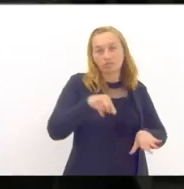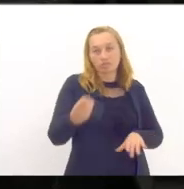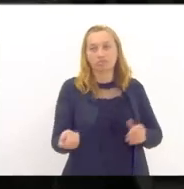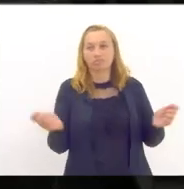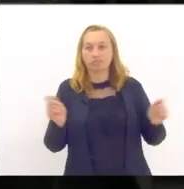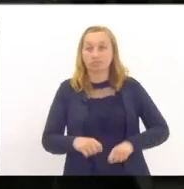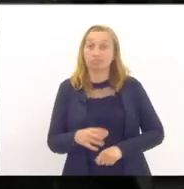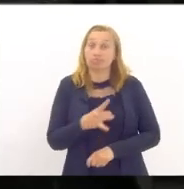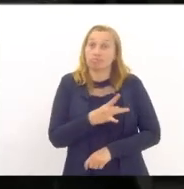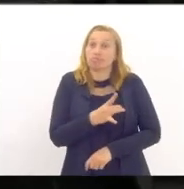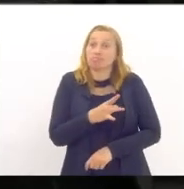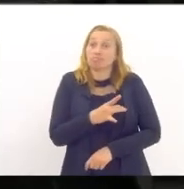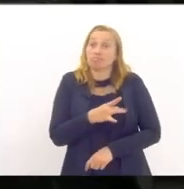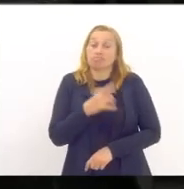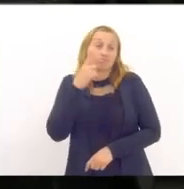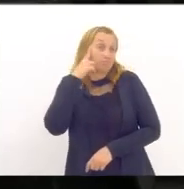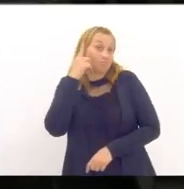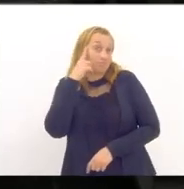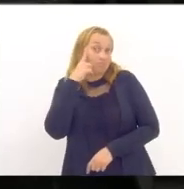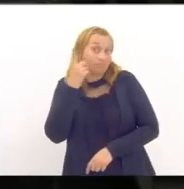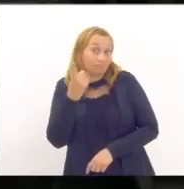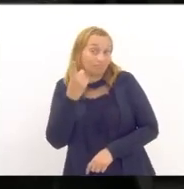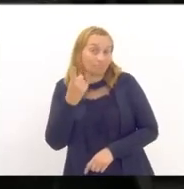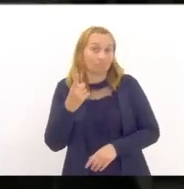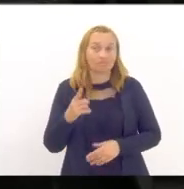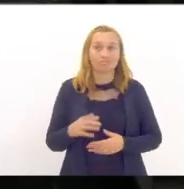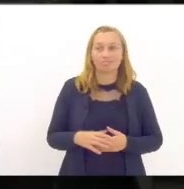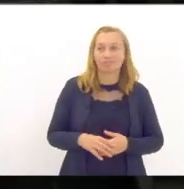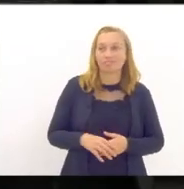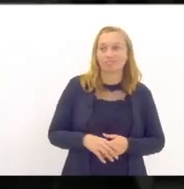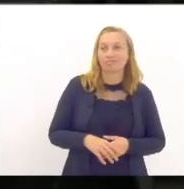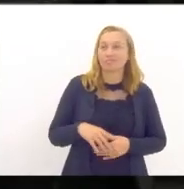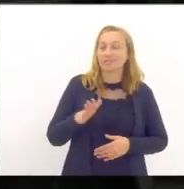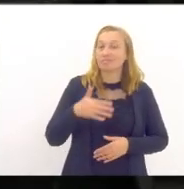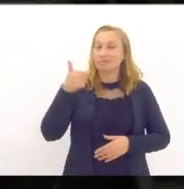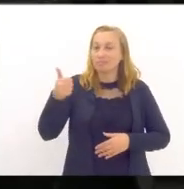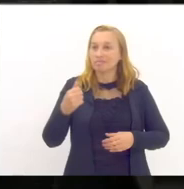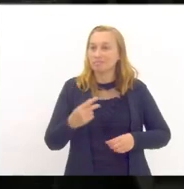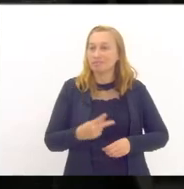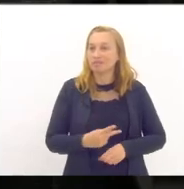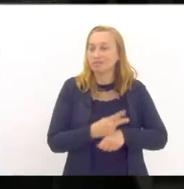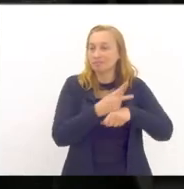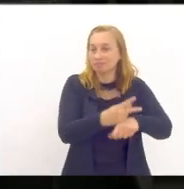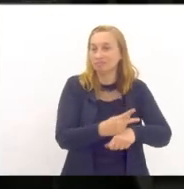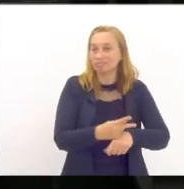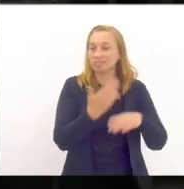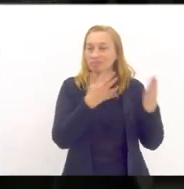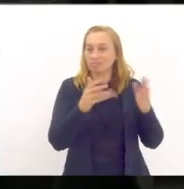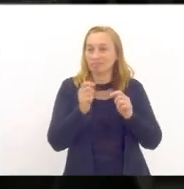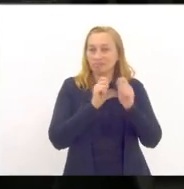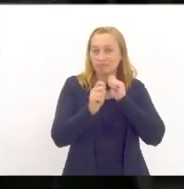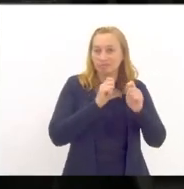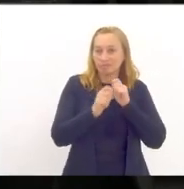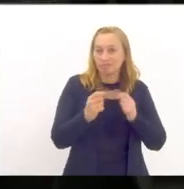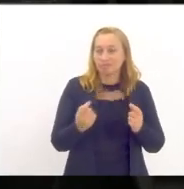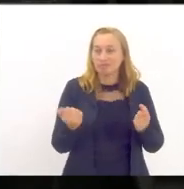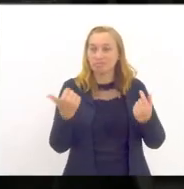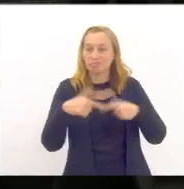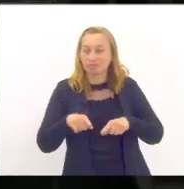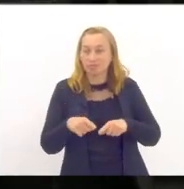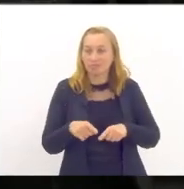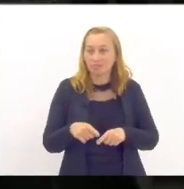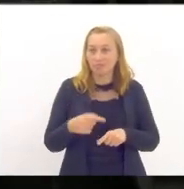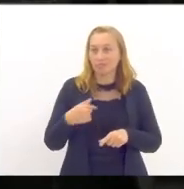a do medo. Um pensamento com a seguinte linha de raciocínio: melhor contemplar o jornalista com medalha do que, eventualmente, eu me tornar alvo